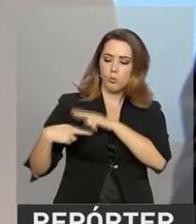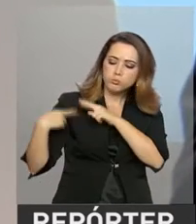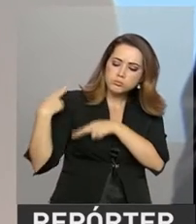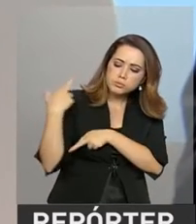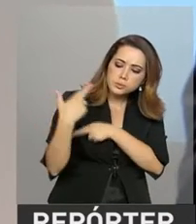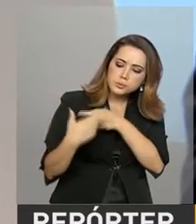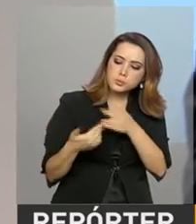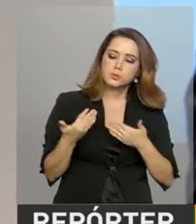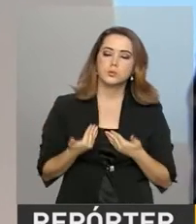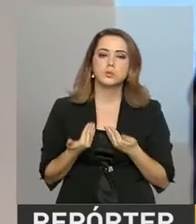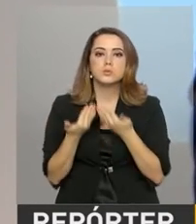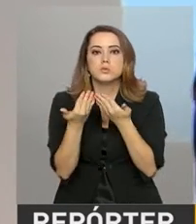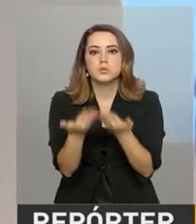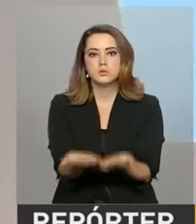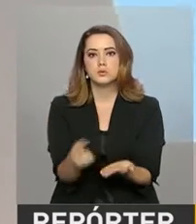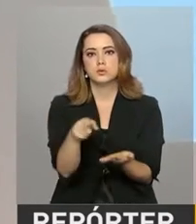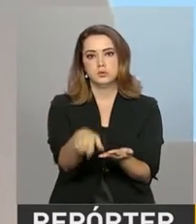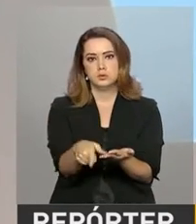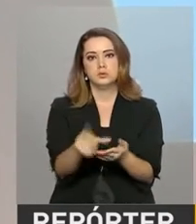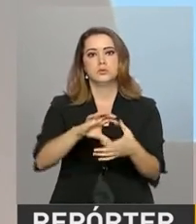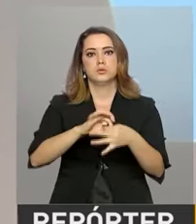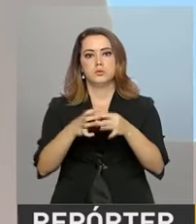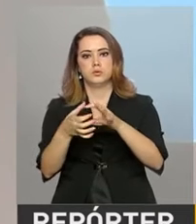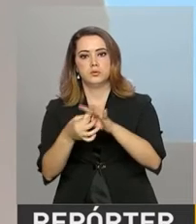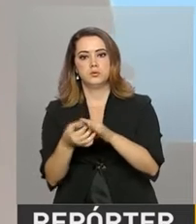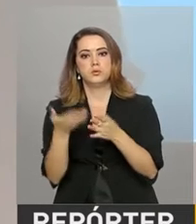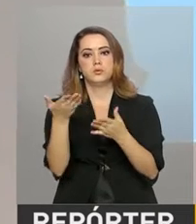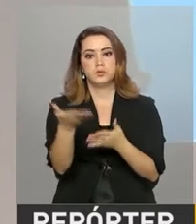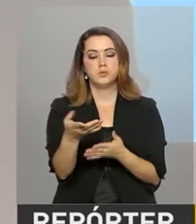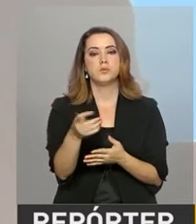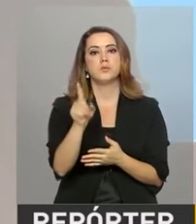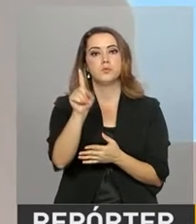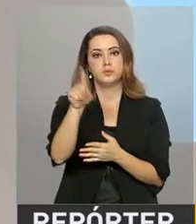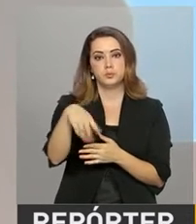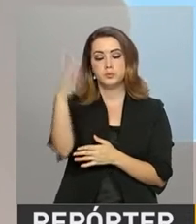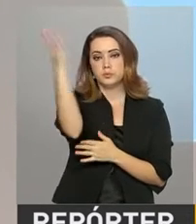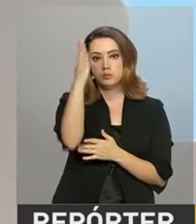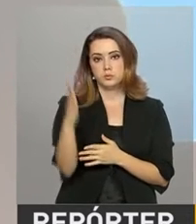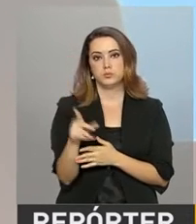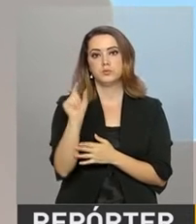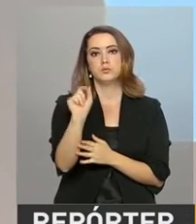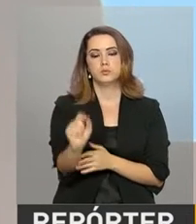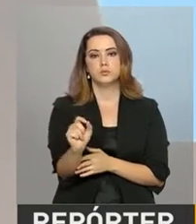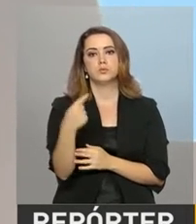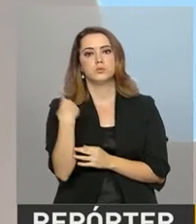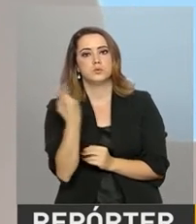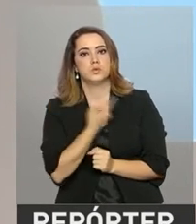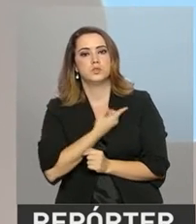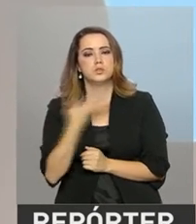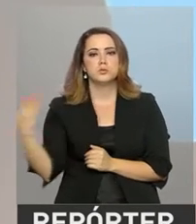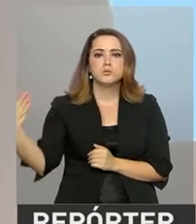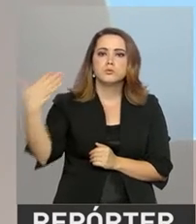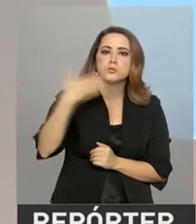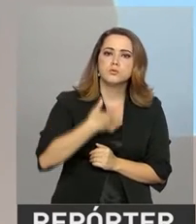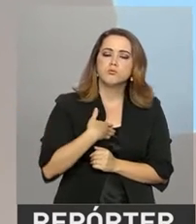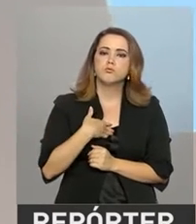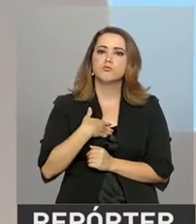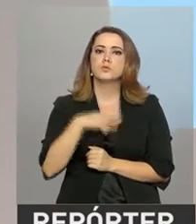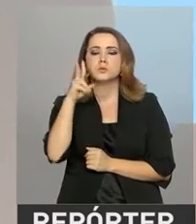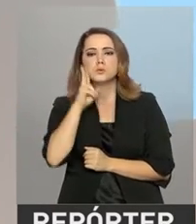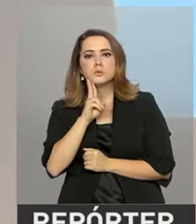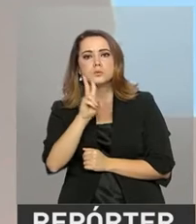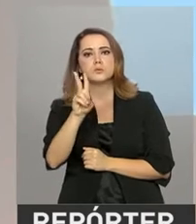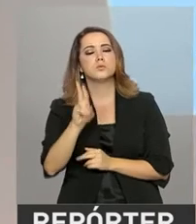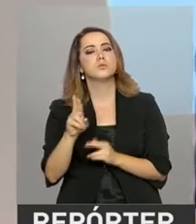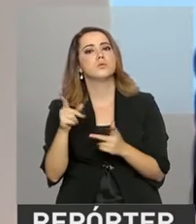podemos deixar para as Olimpíadas do país é que nós venhamos a valorizar